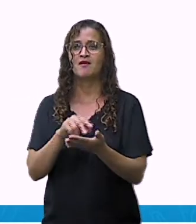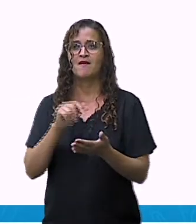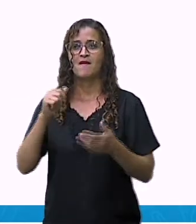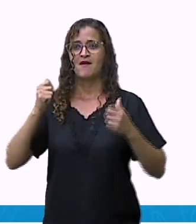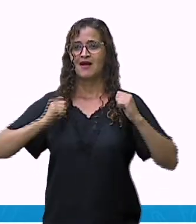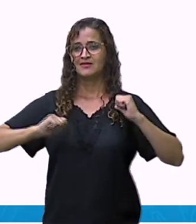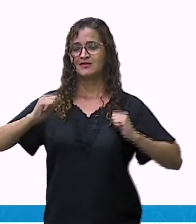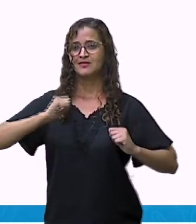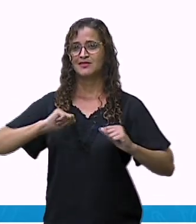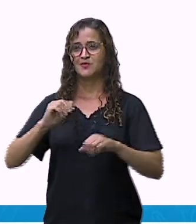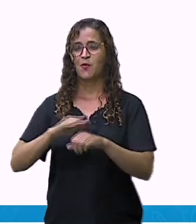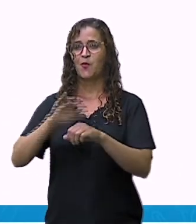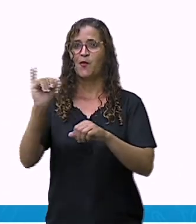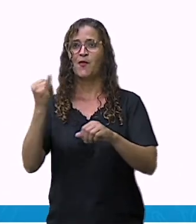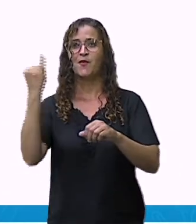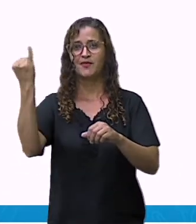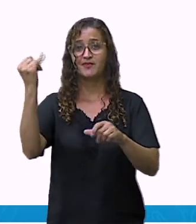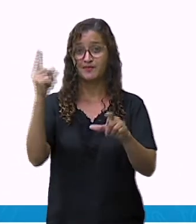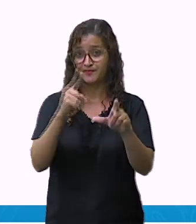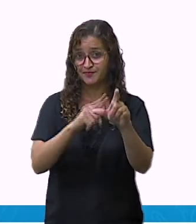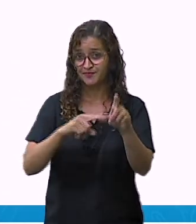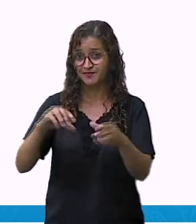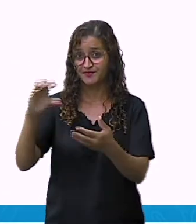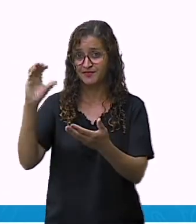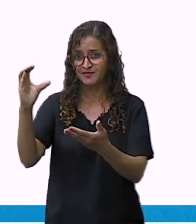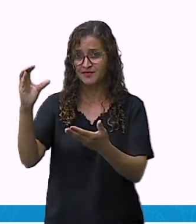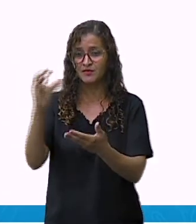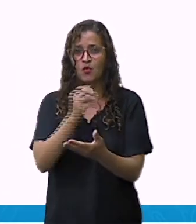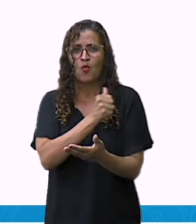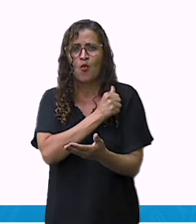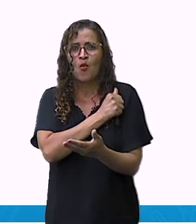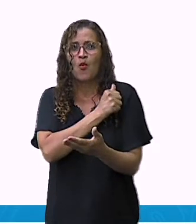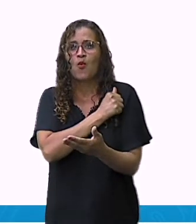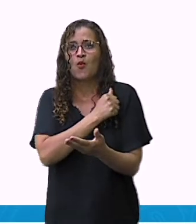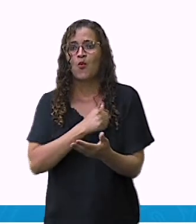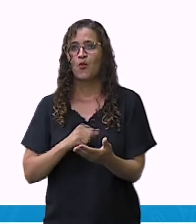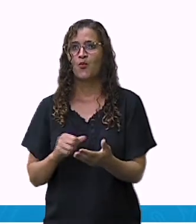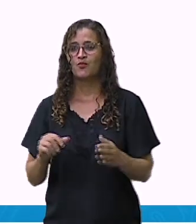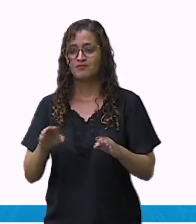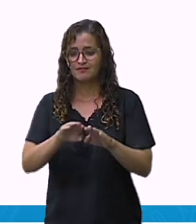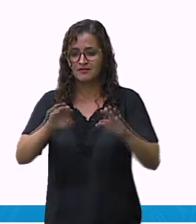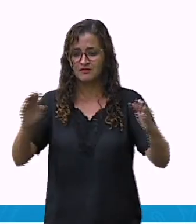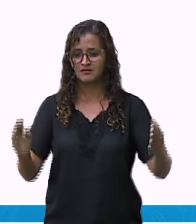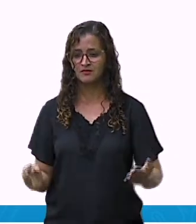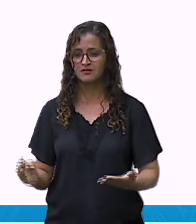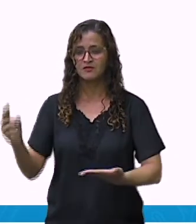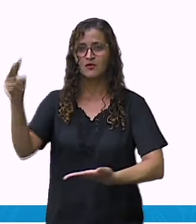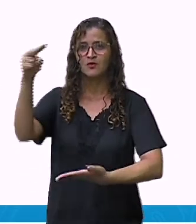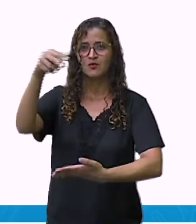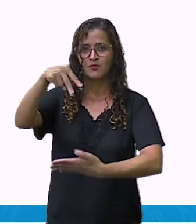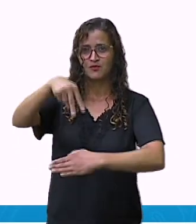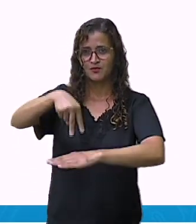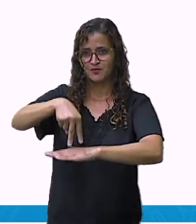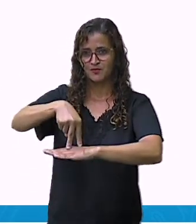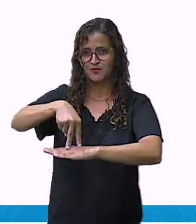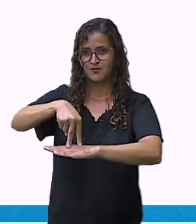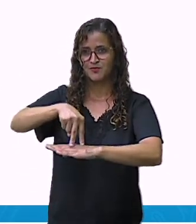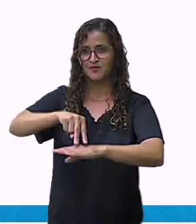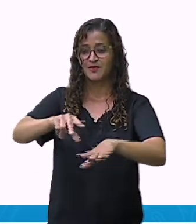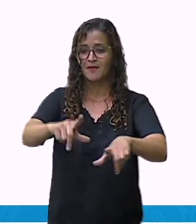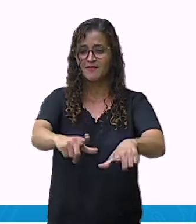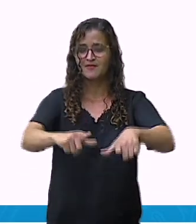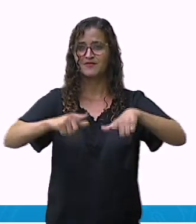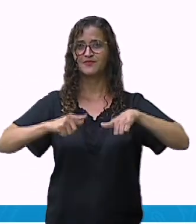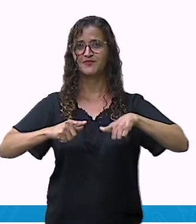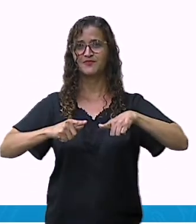de conclusão de curso. Então, o estádio, na letra A, foi palco de uma